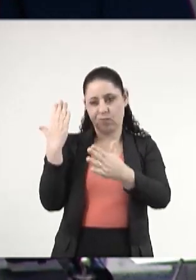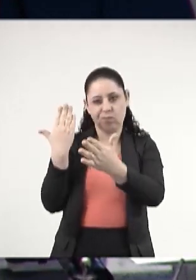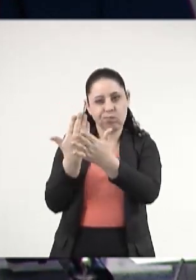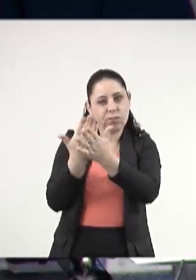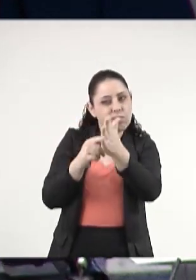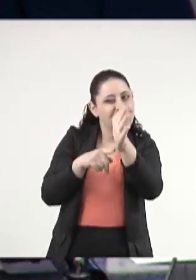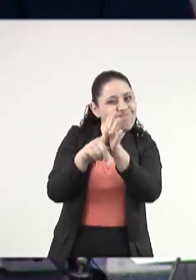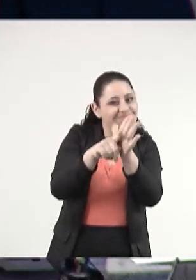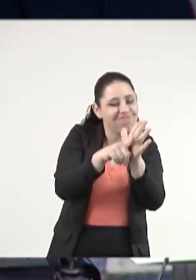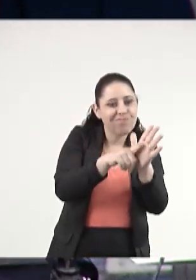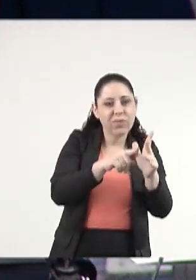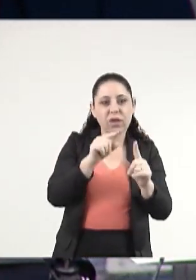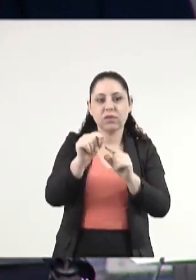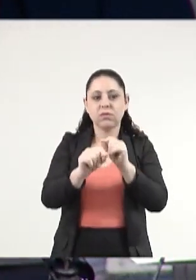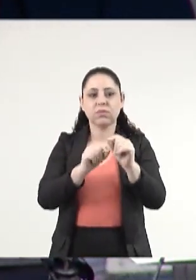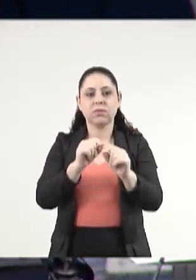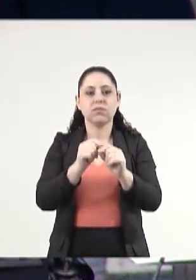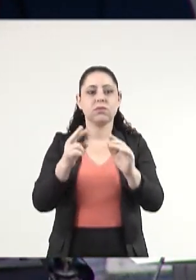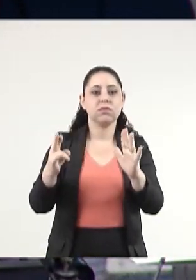estuda